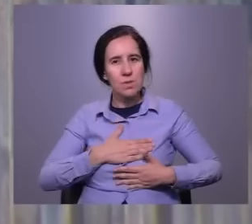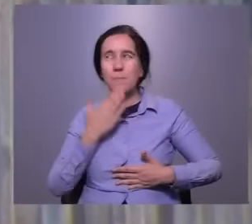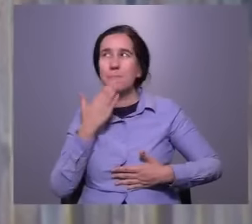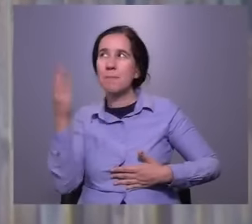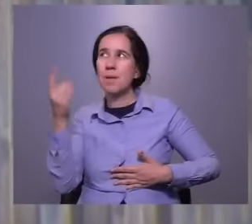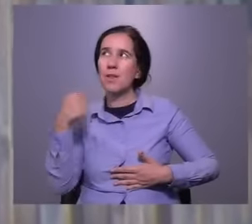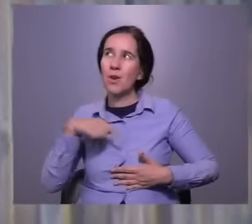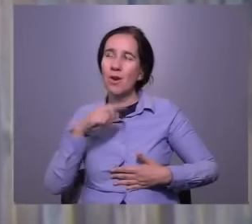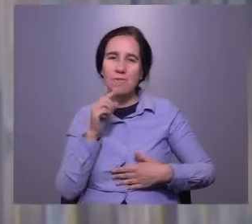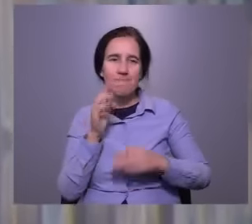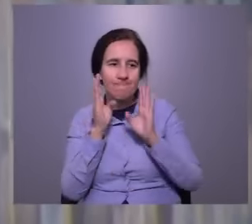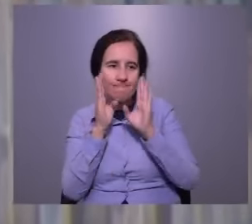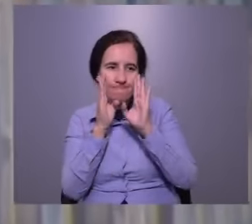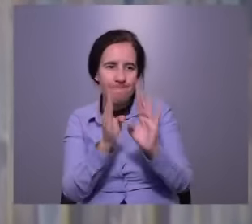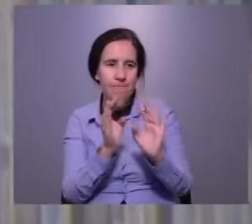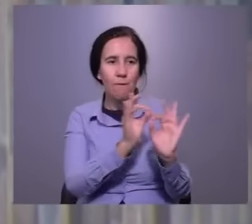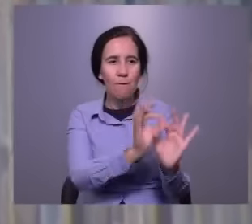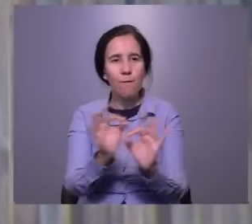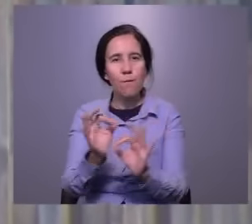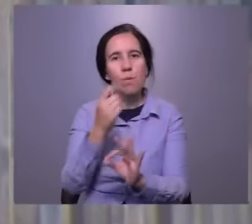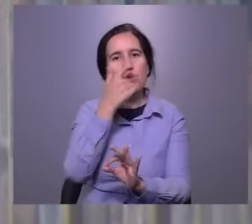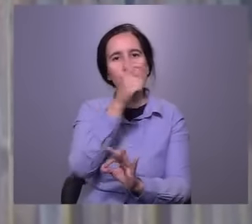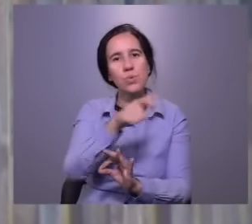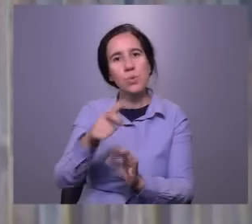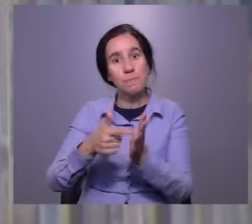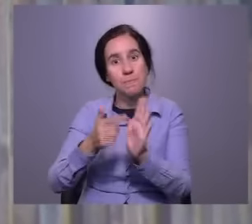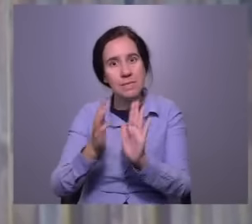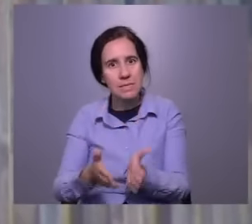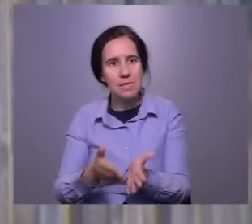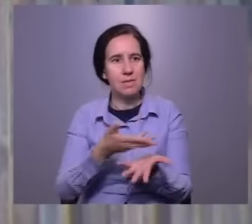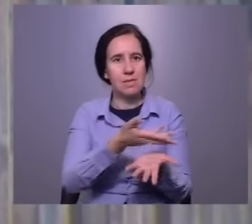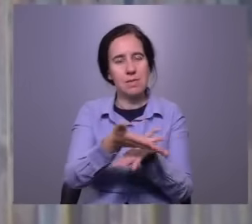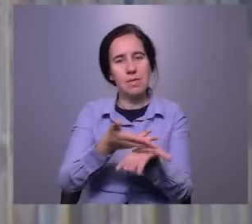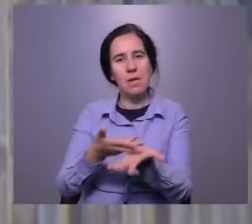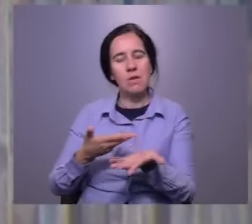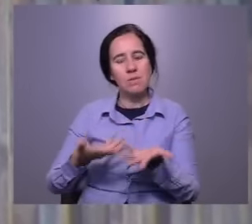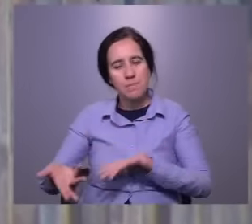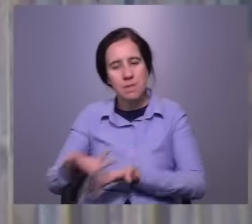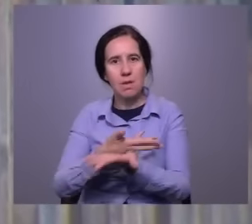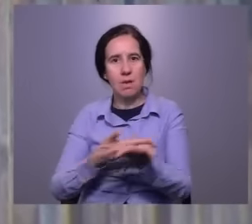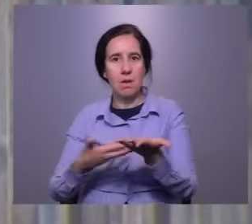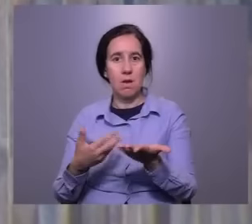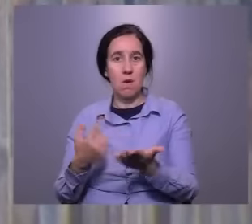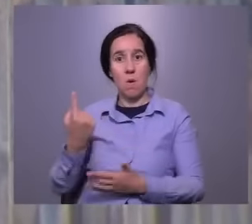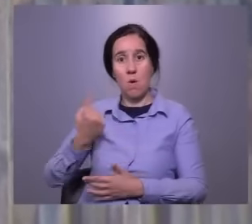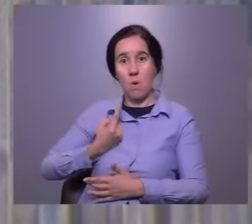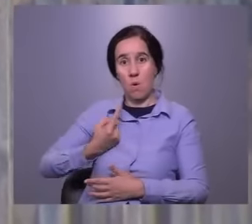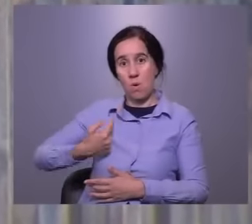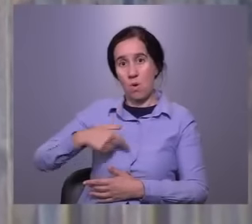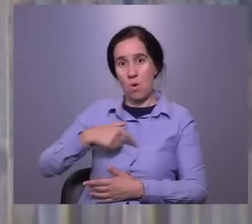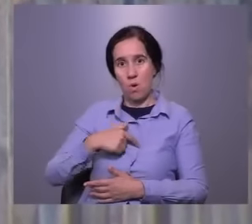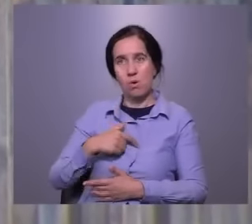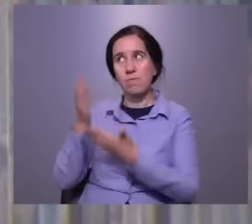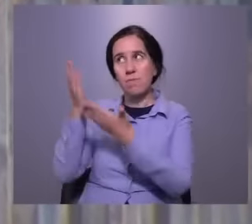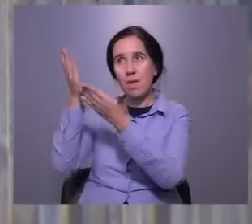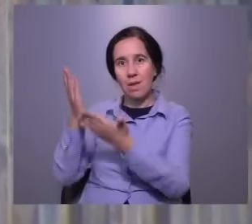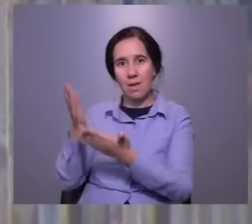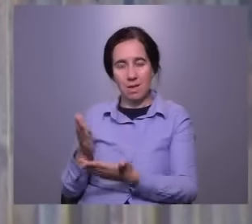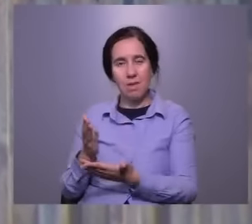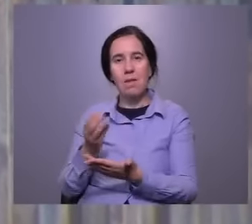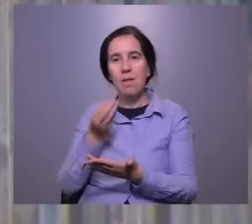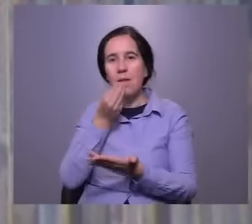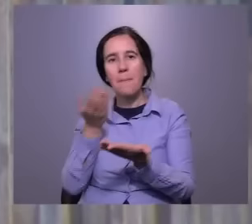Eucaristia, Jesus continua a realizar para nós este milagre da multiplicação dos pães. Peçamos-lhe que torne o